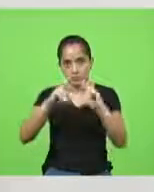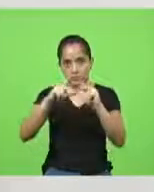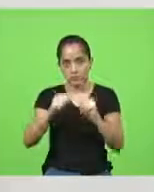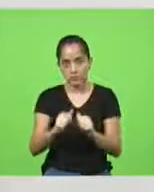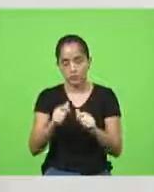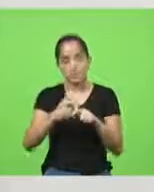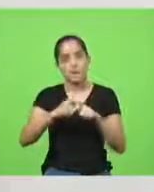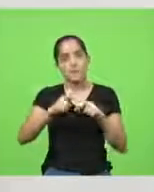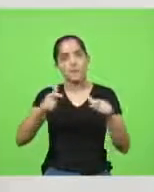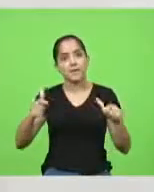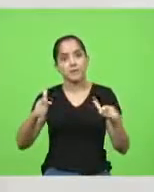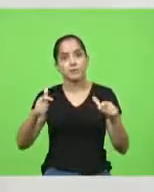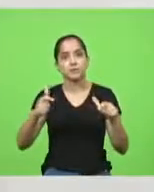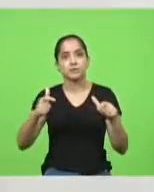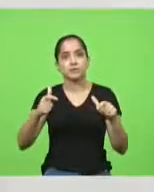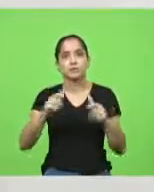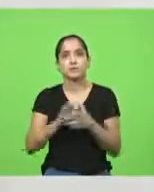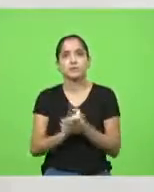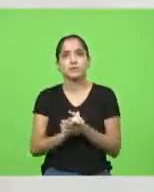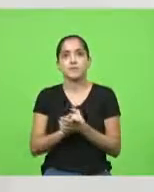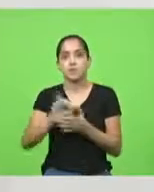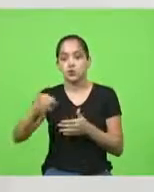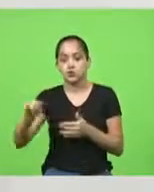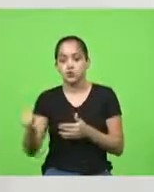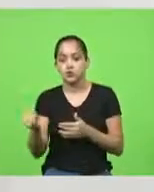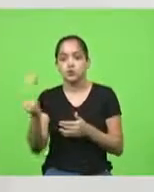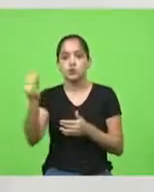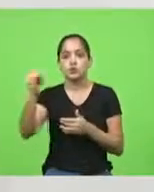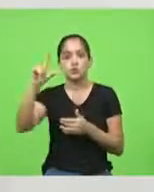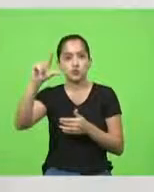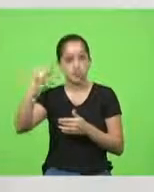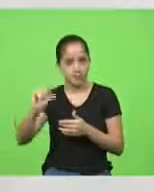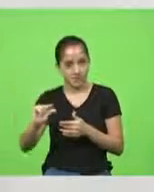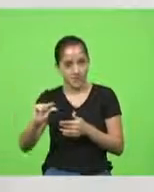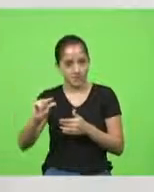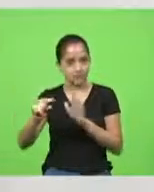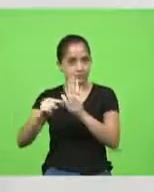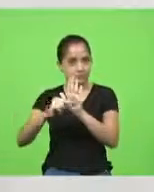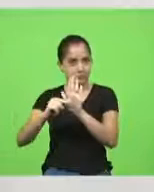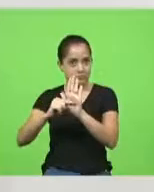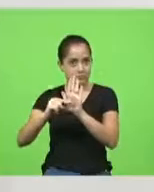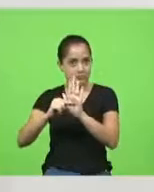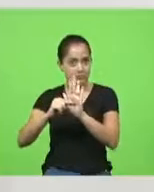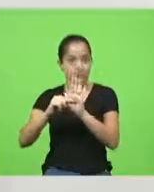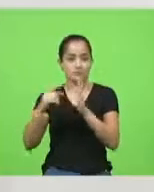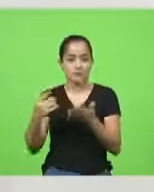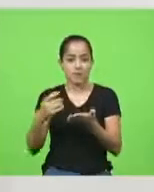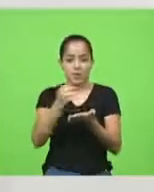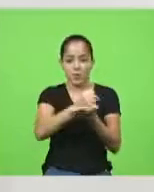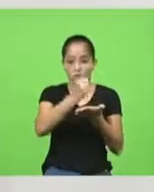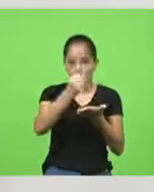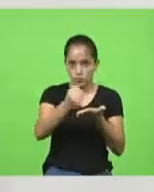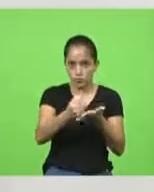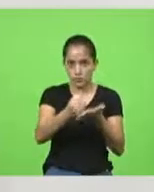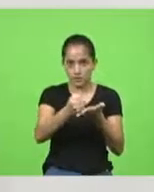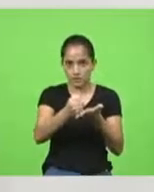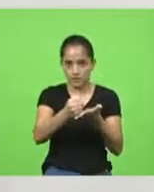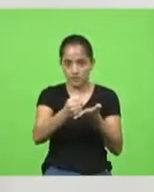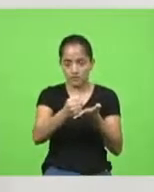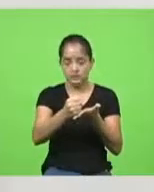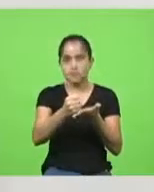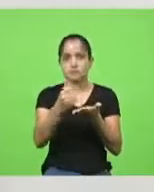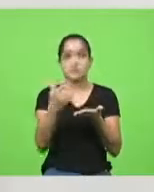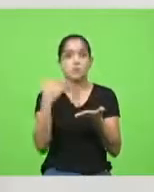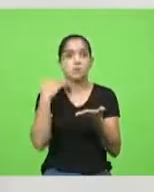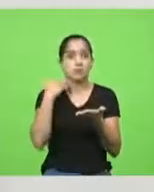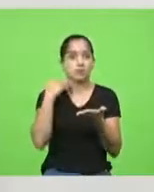deles, no programa Menos Juros, ou seja, o produtor contrata junto à instituição financeira